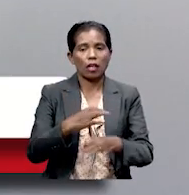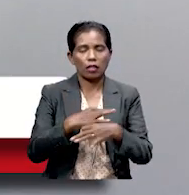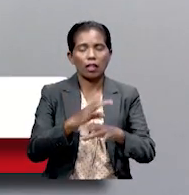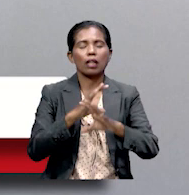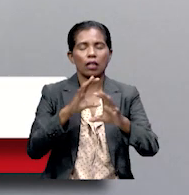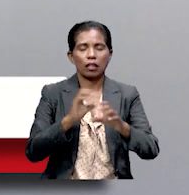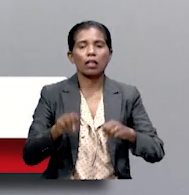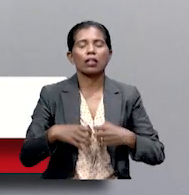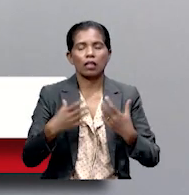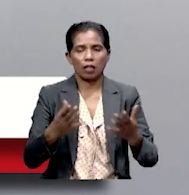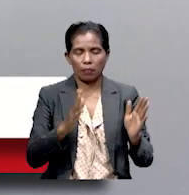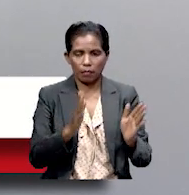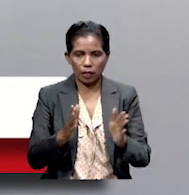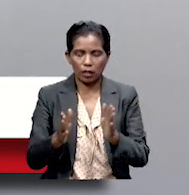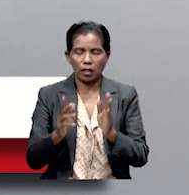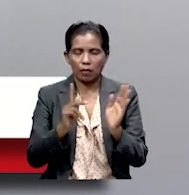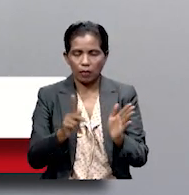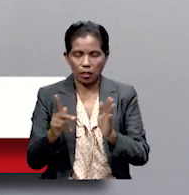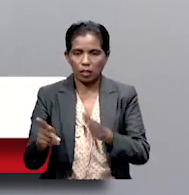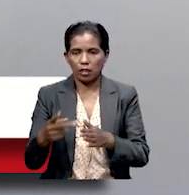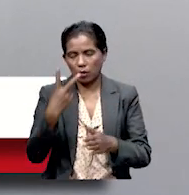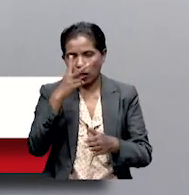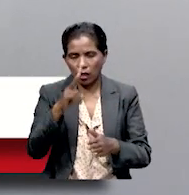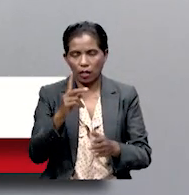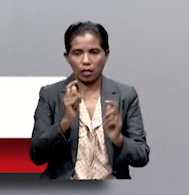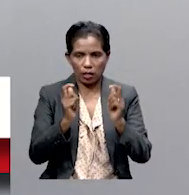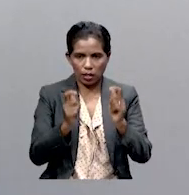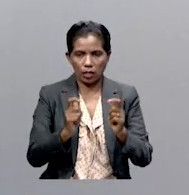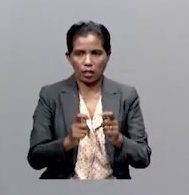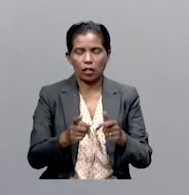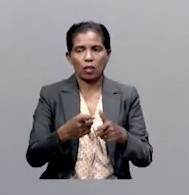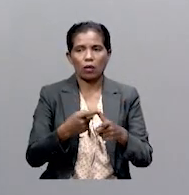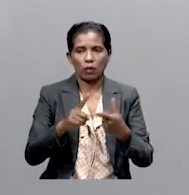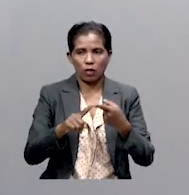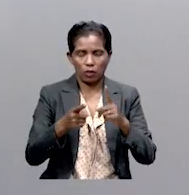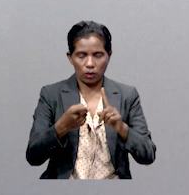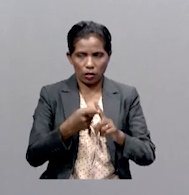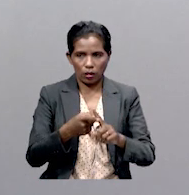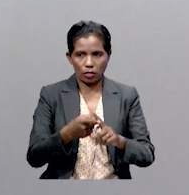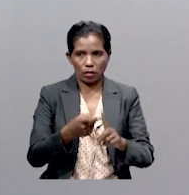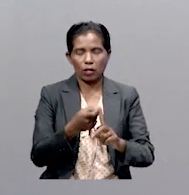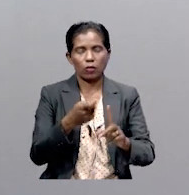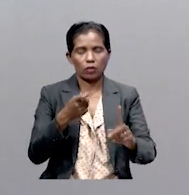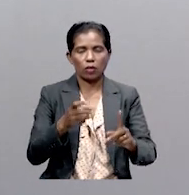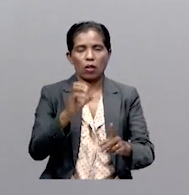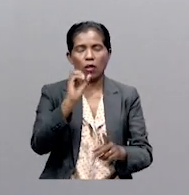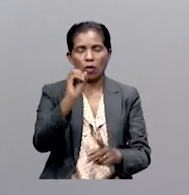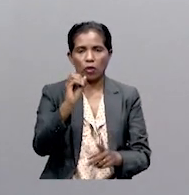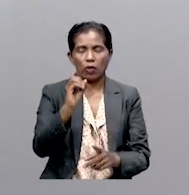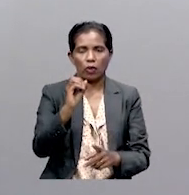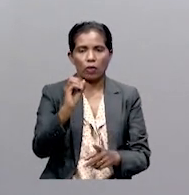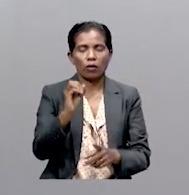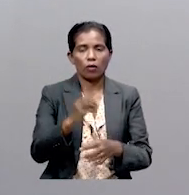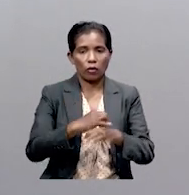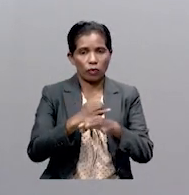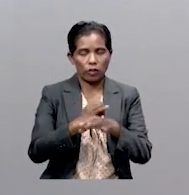halo diagnóstico. Agora sem a halo diagnóstico nene, nasa itene colega se reu si nasa patrimônio estado, li liuma oficina itene bem mak agora dão,